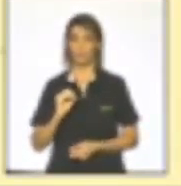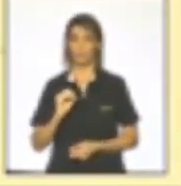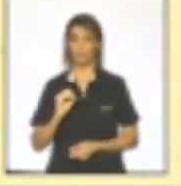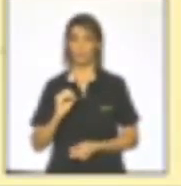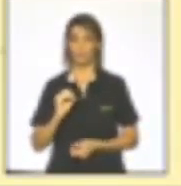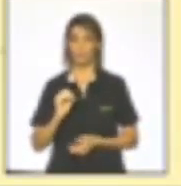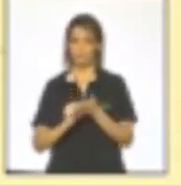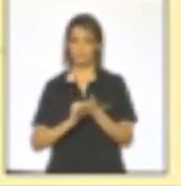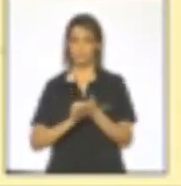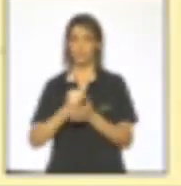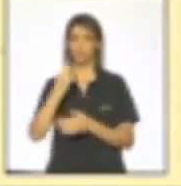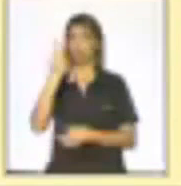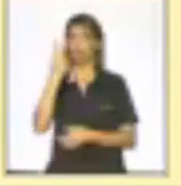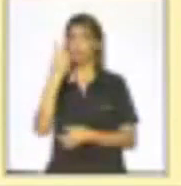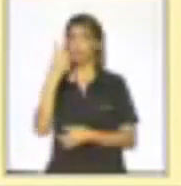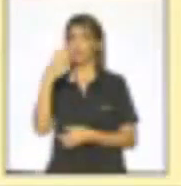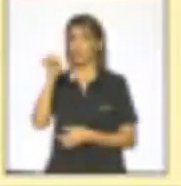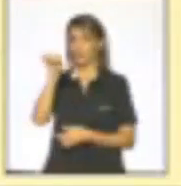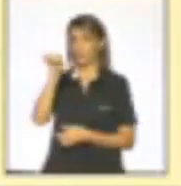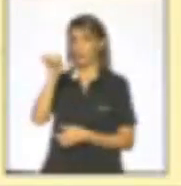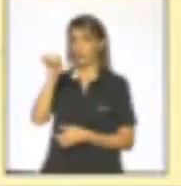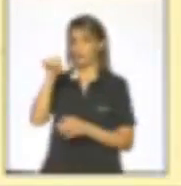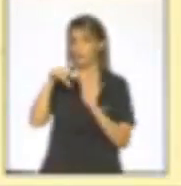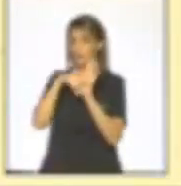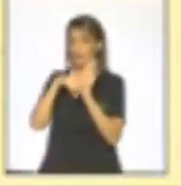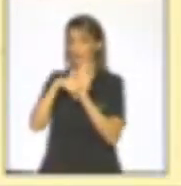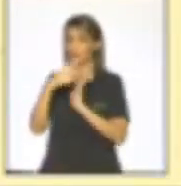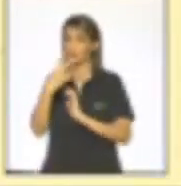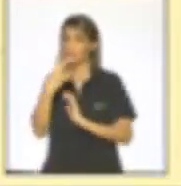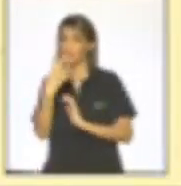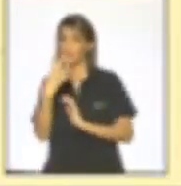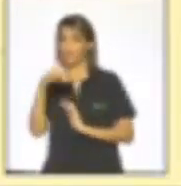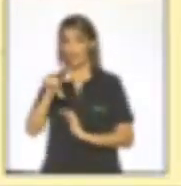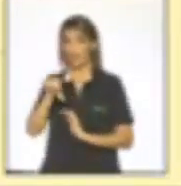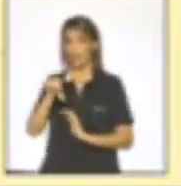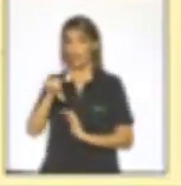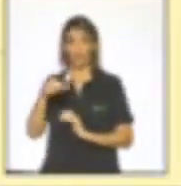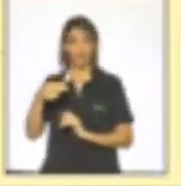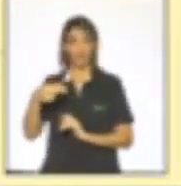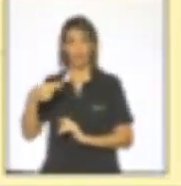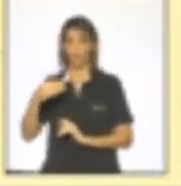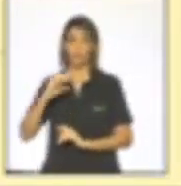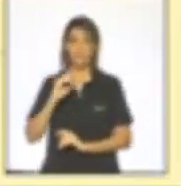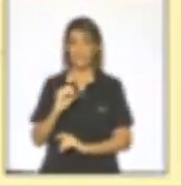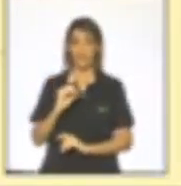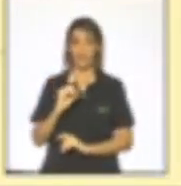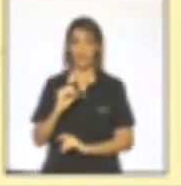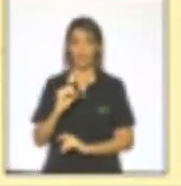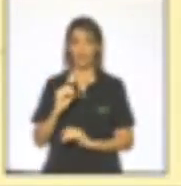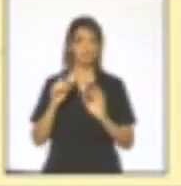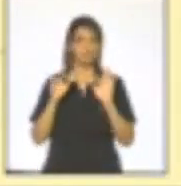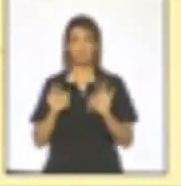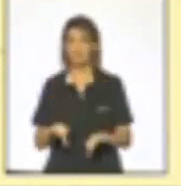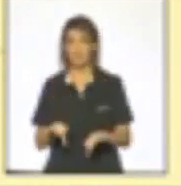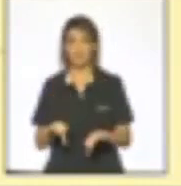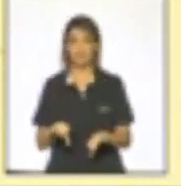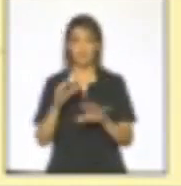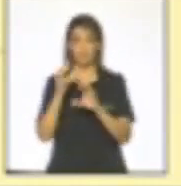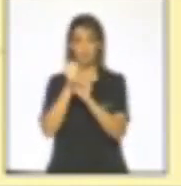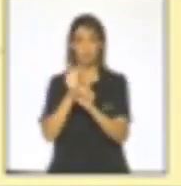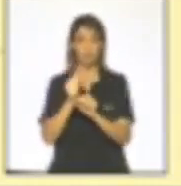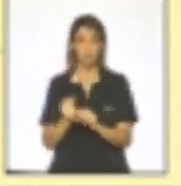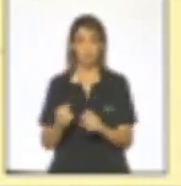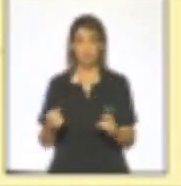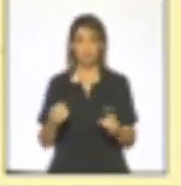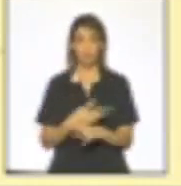Emoção, hein? 249 menos 249, zero. Terminou a conta. Esse 3 aqui também faz